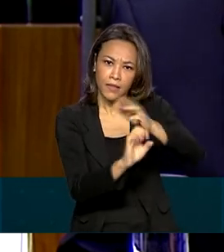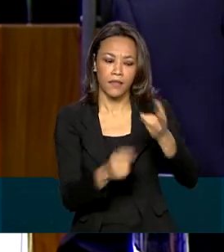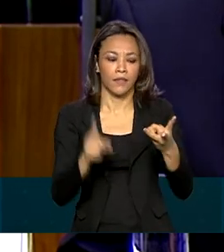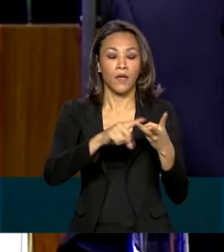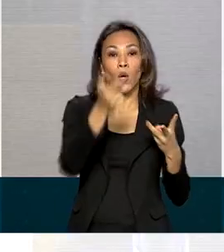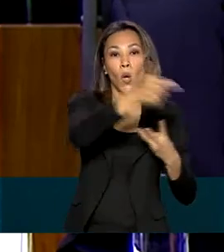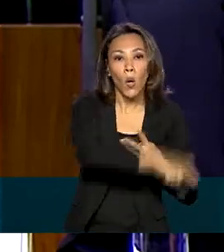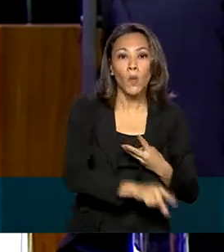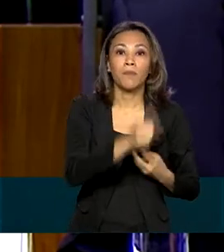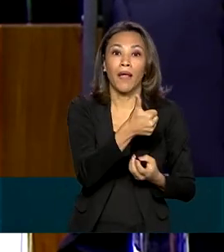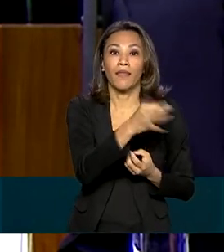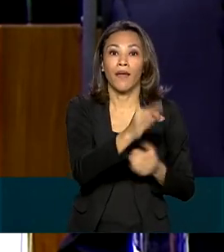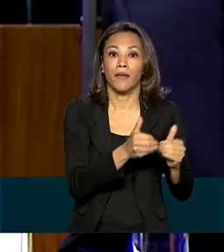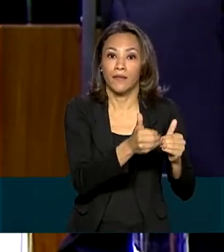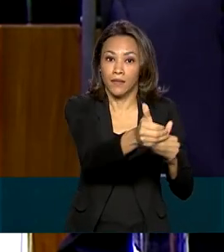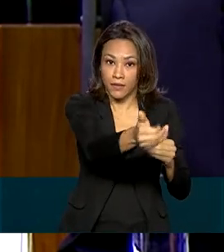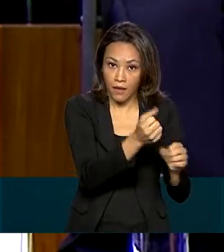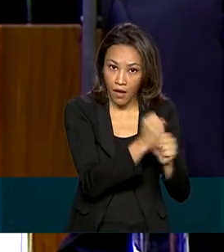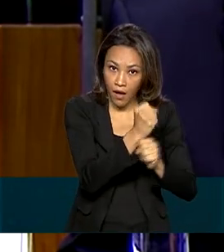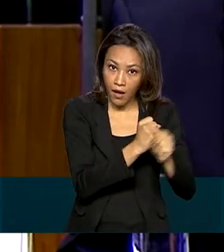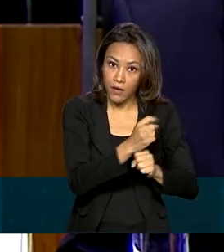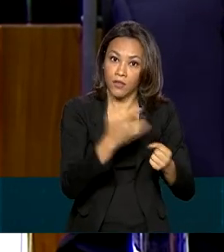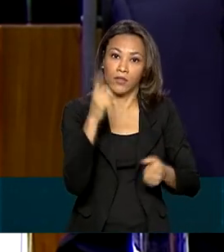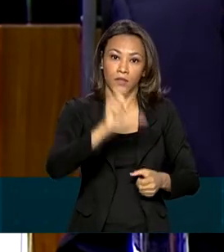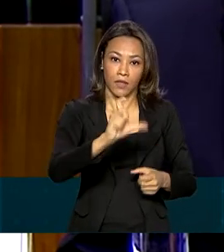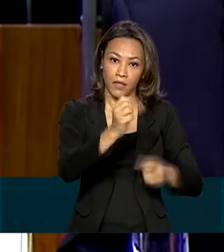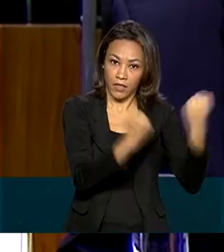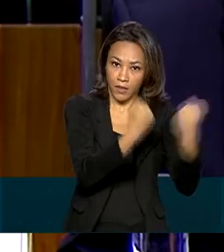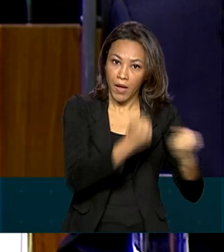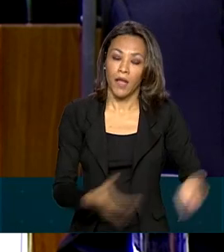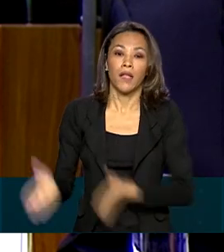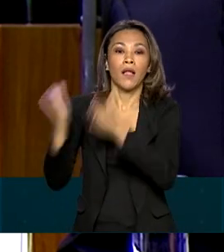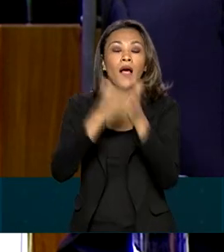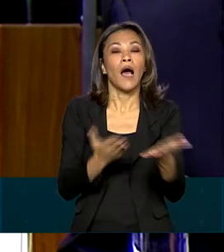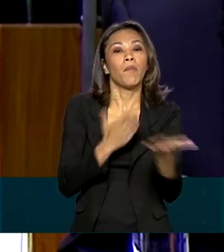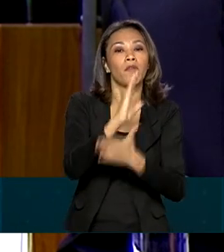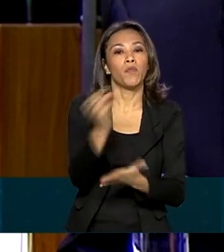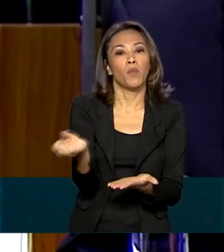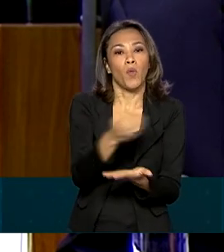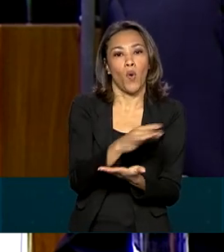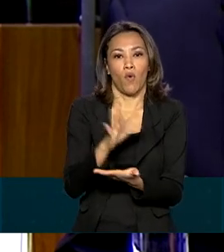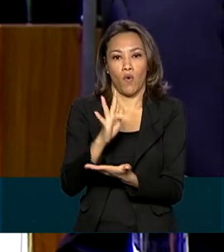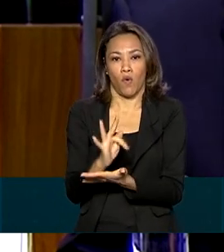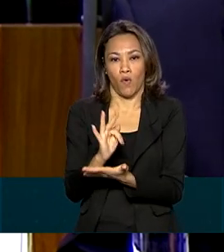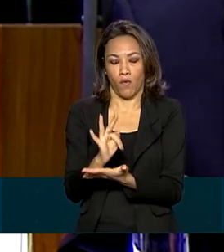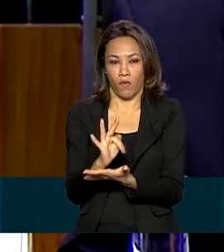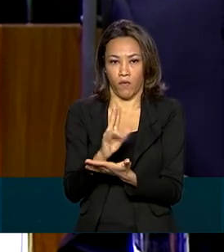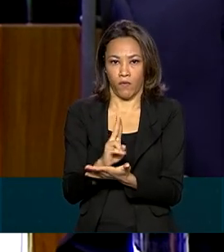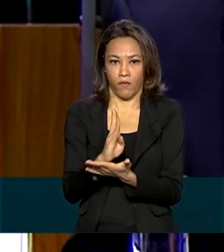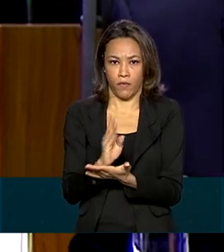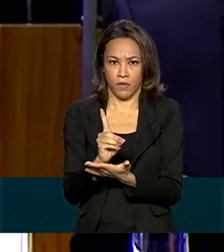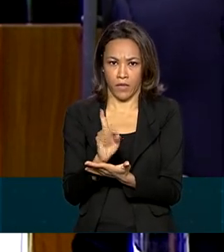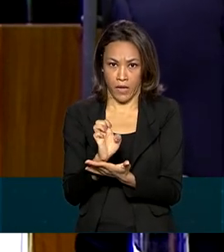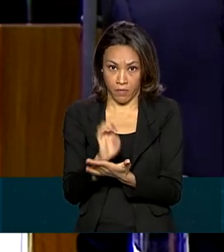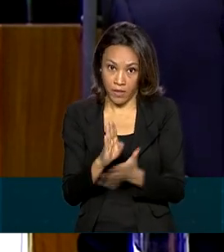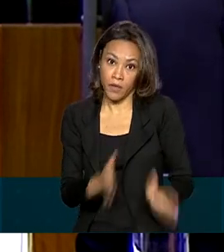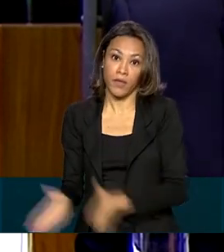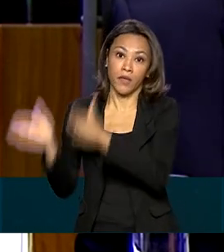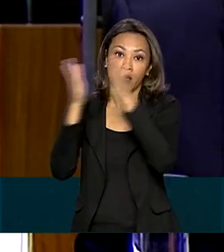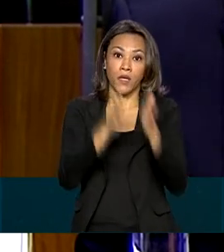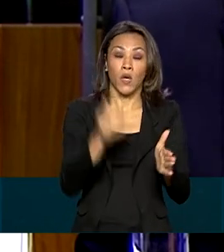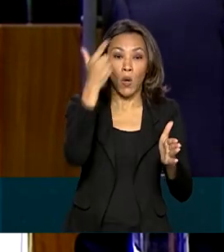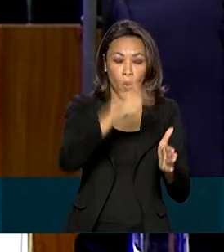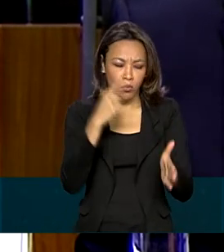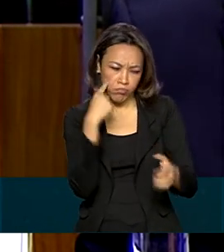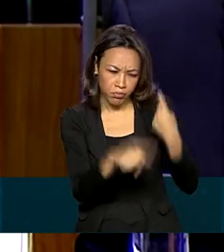carteira nacional de trânsito aprovamos o novo fundeb aprendemos quantitativos recorde de substância